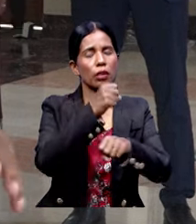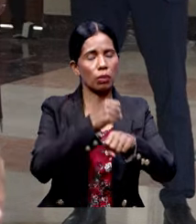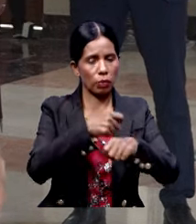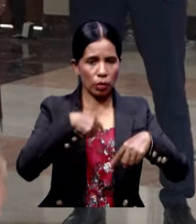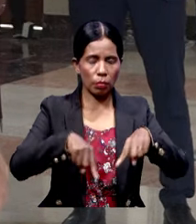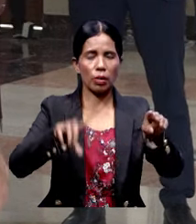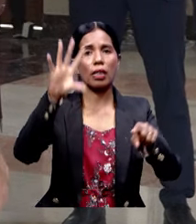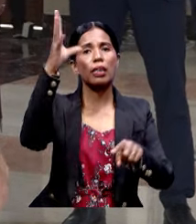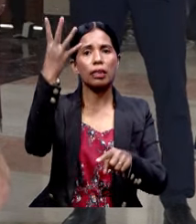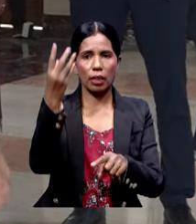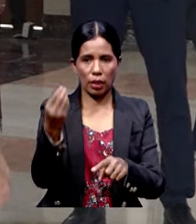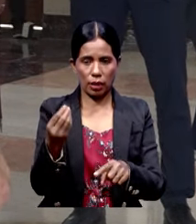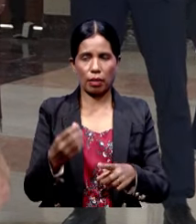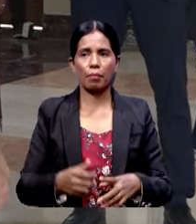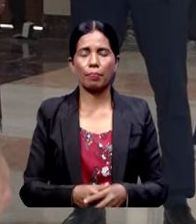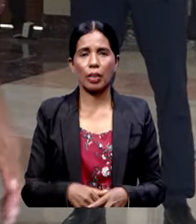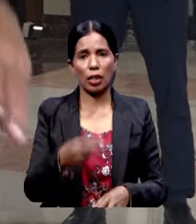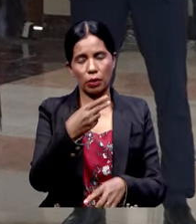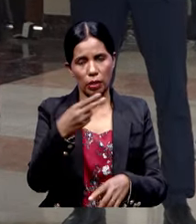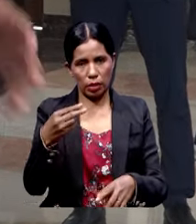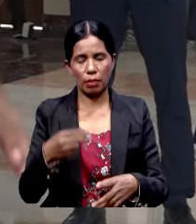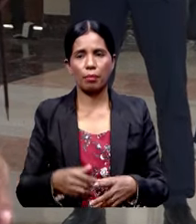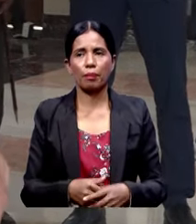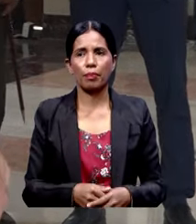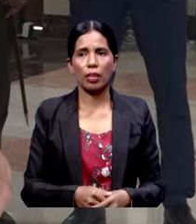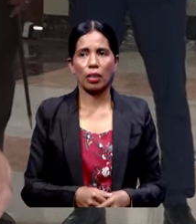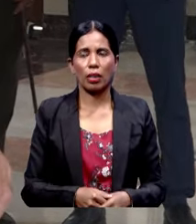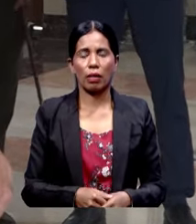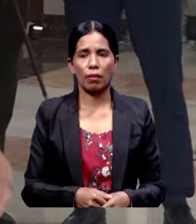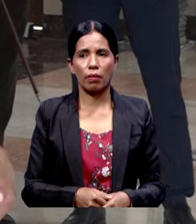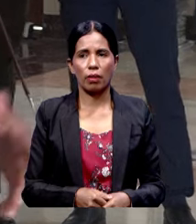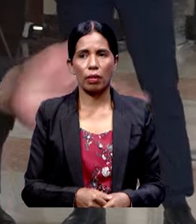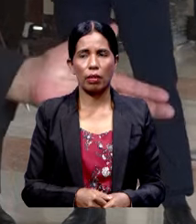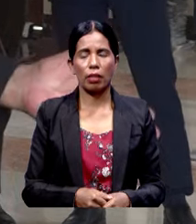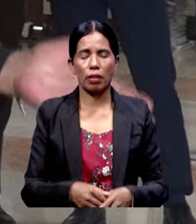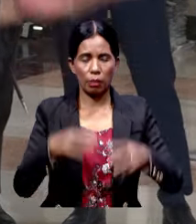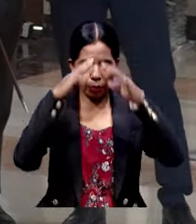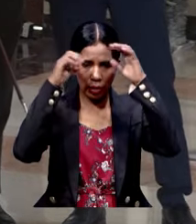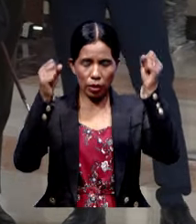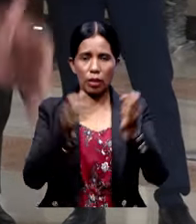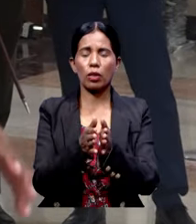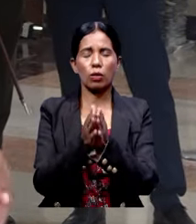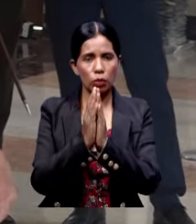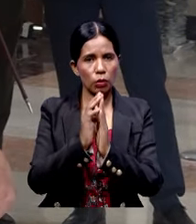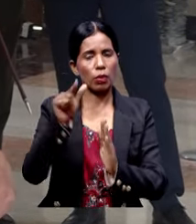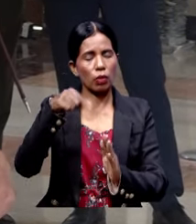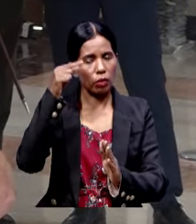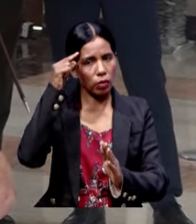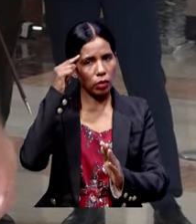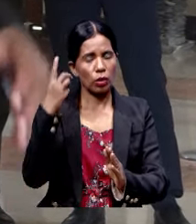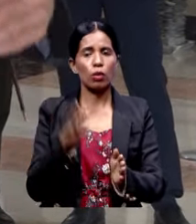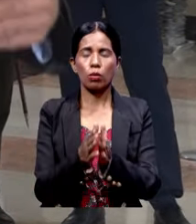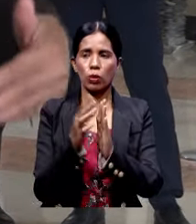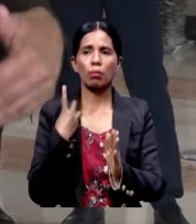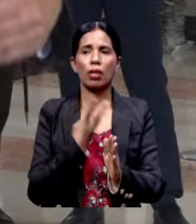carta. Nem bem, presidente, Rússia, governo, Rússia, Amihutu,